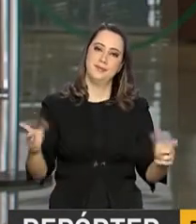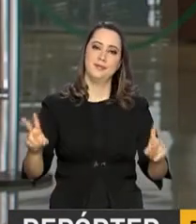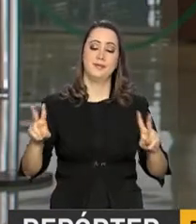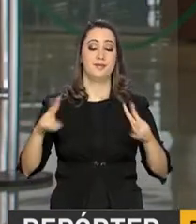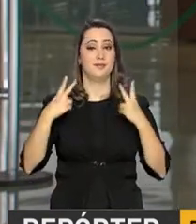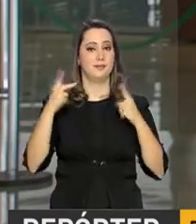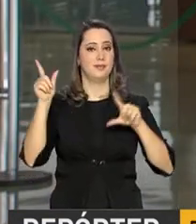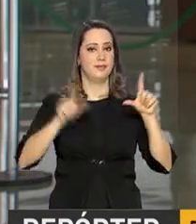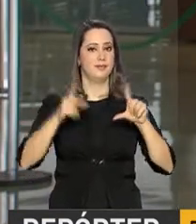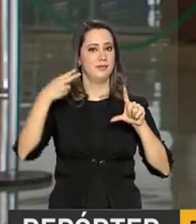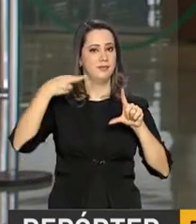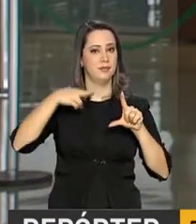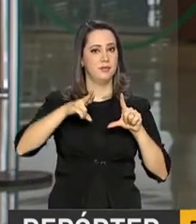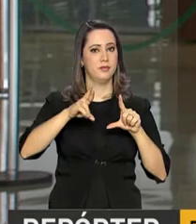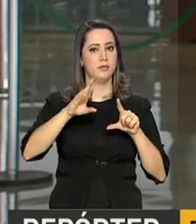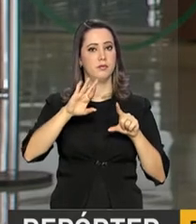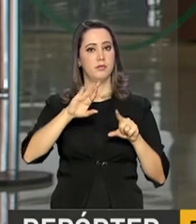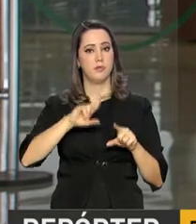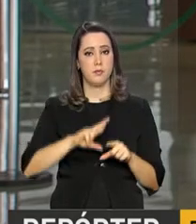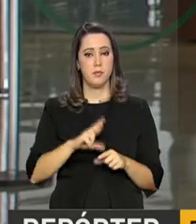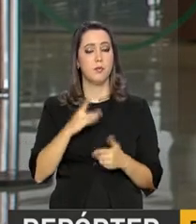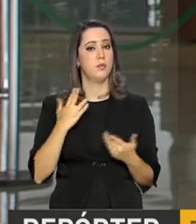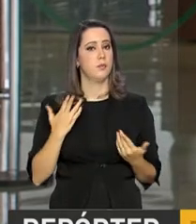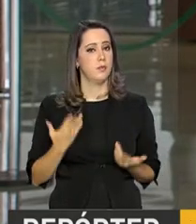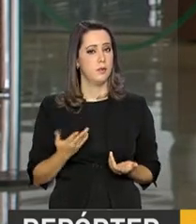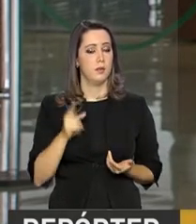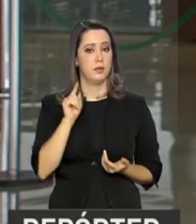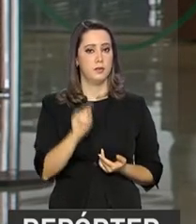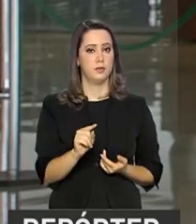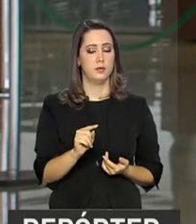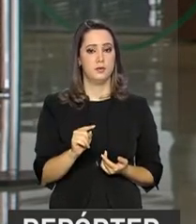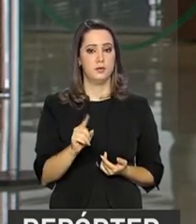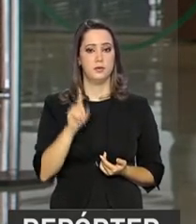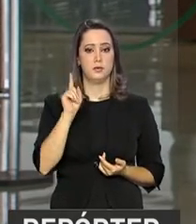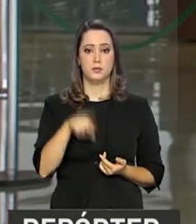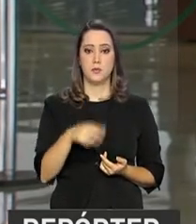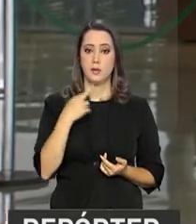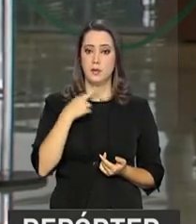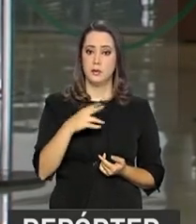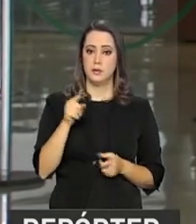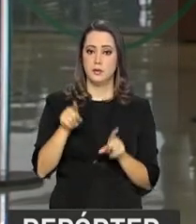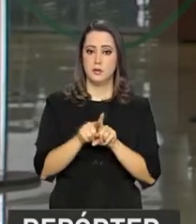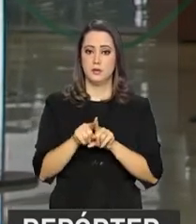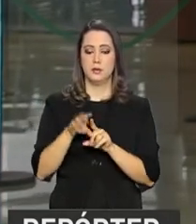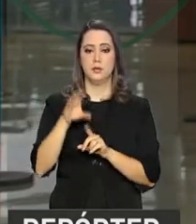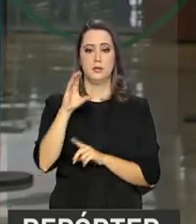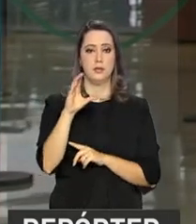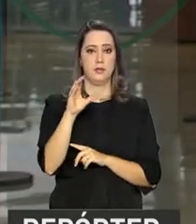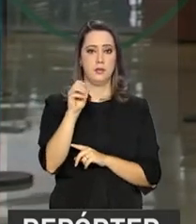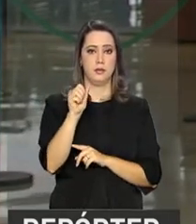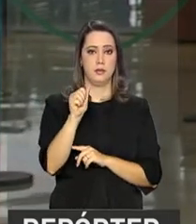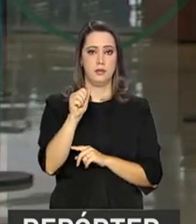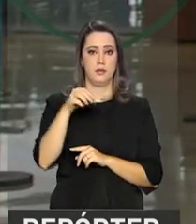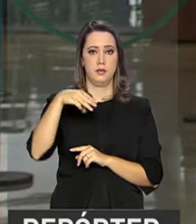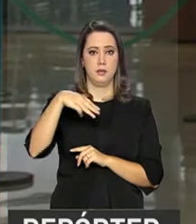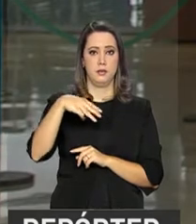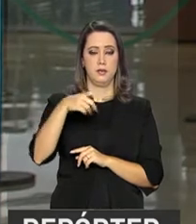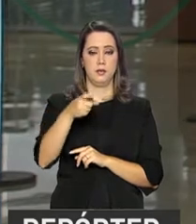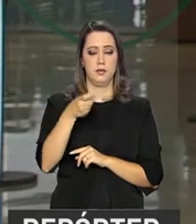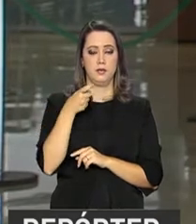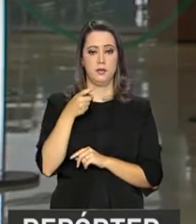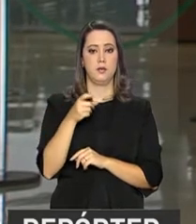todos que nos assistem na tv nbr olha o roberto esta resolução da camex abrange